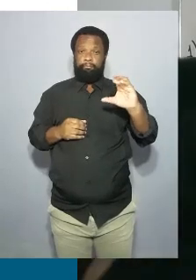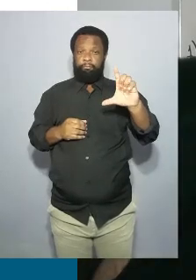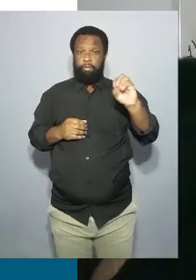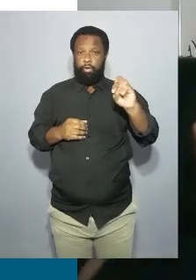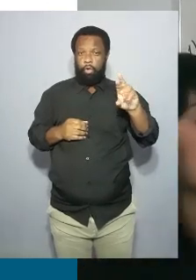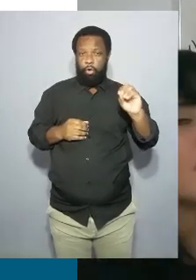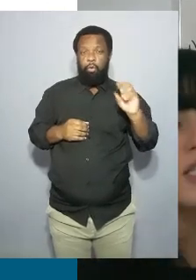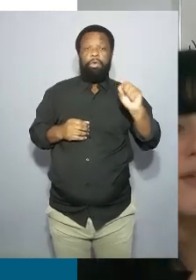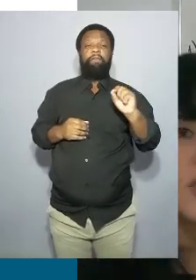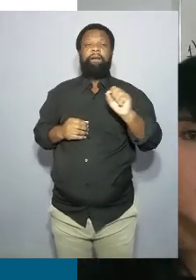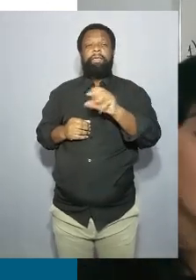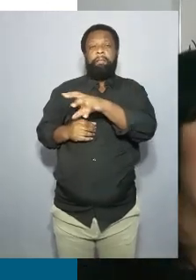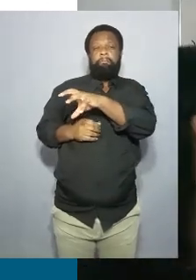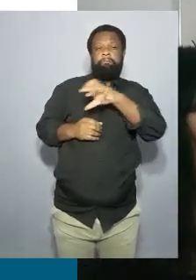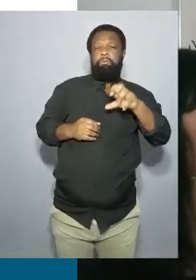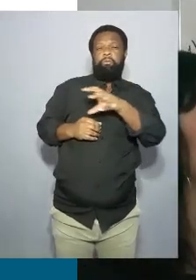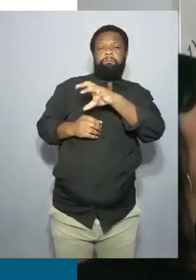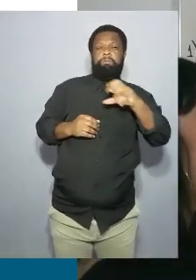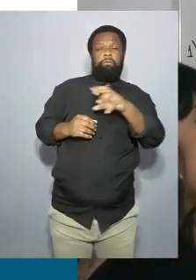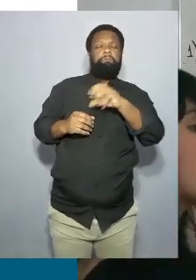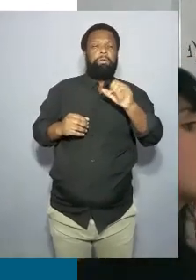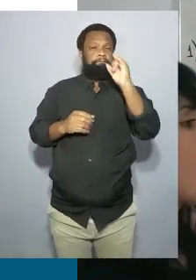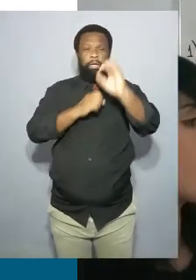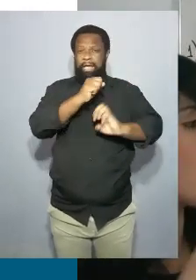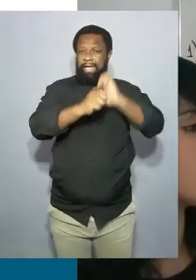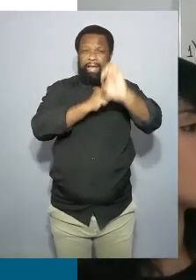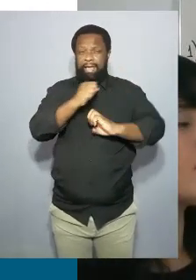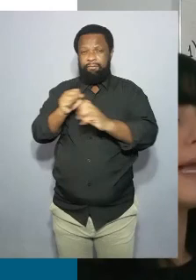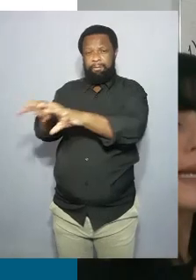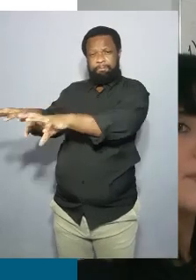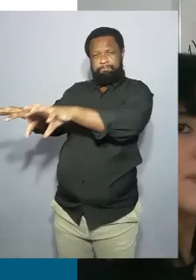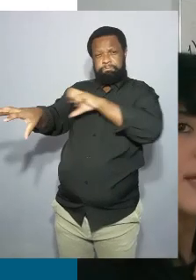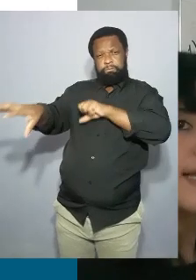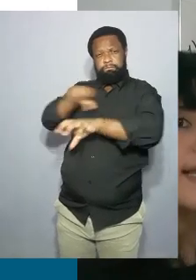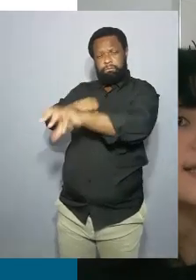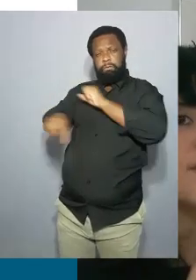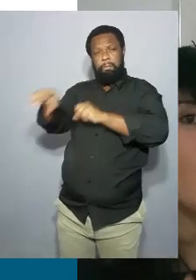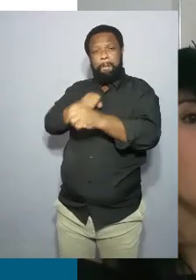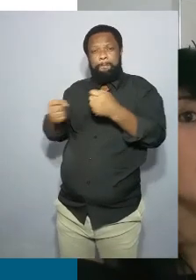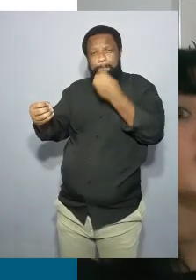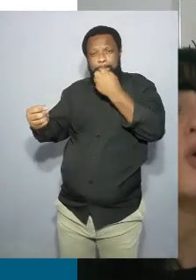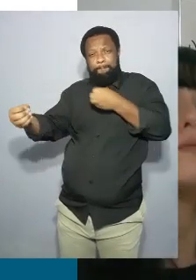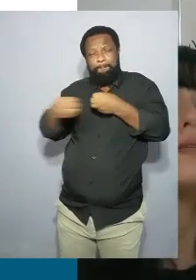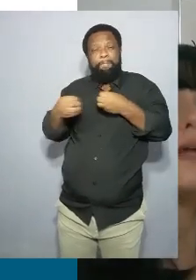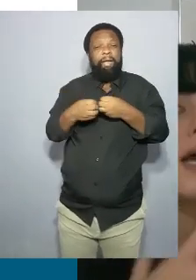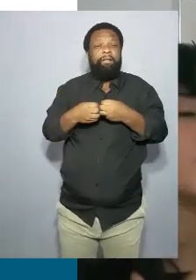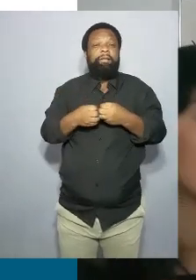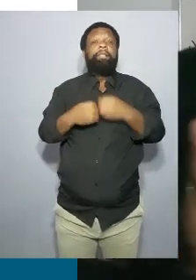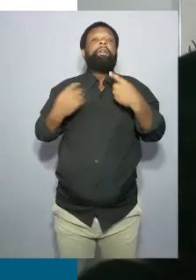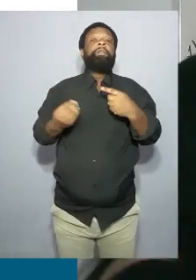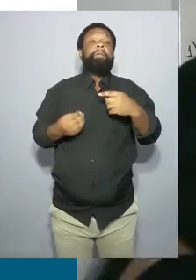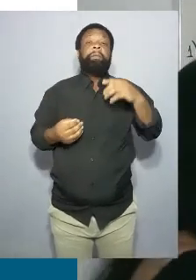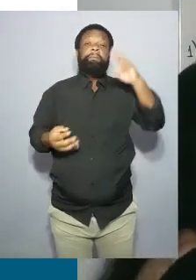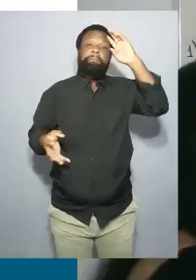deslocar bastante, ele vai deslocar muitos elétrons para próximo dele. Dessa forma, nós